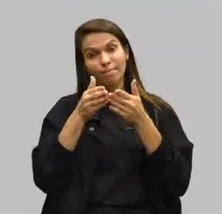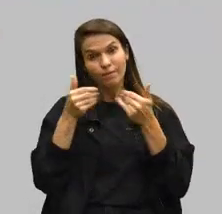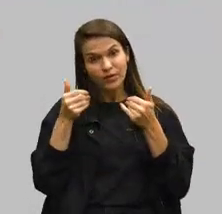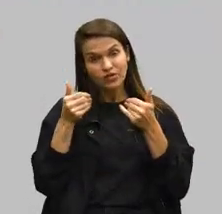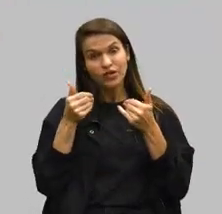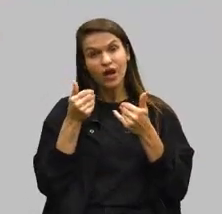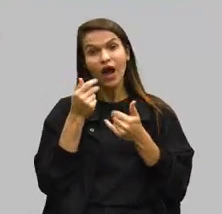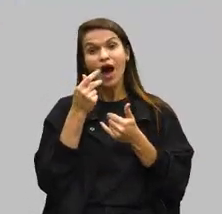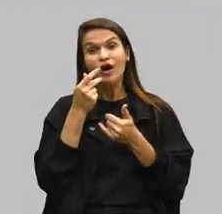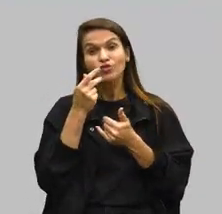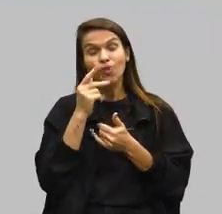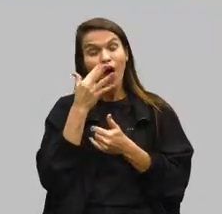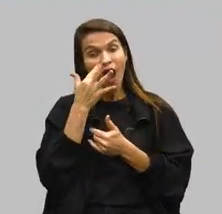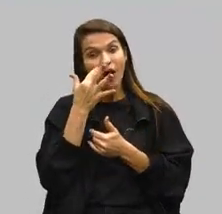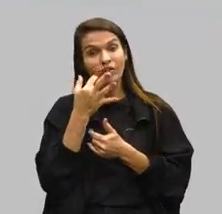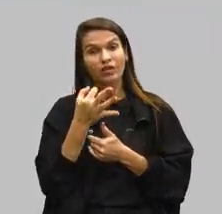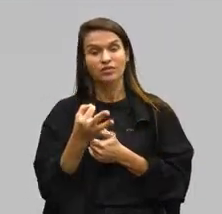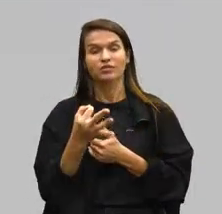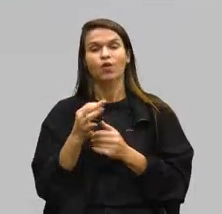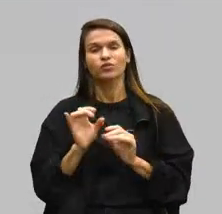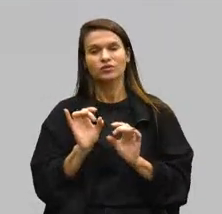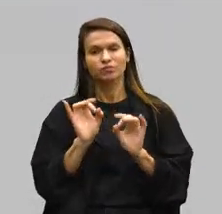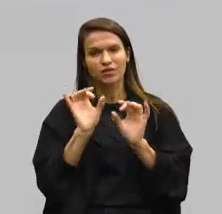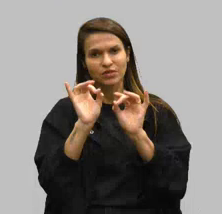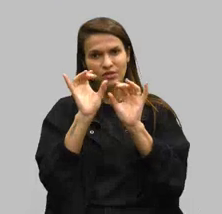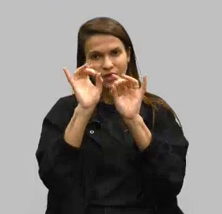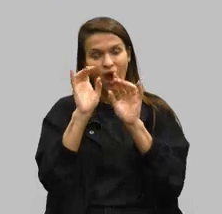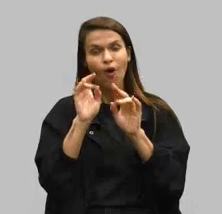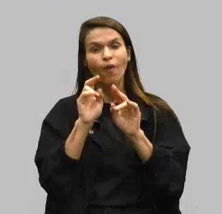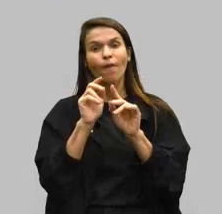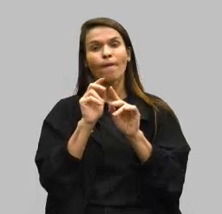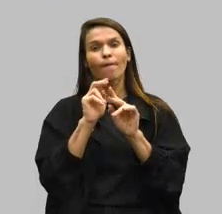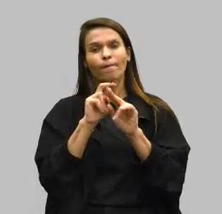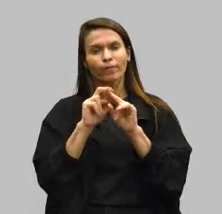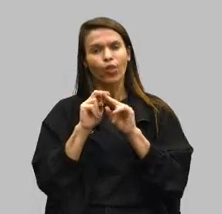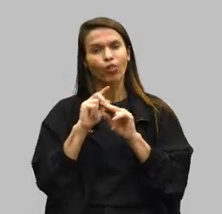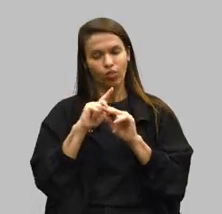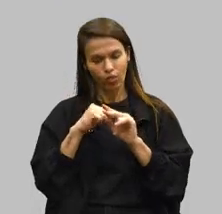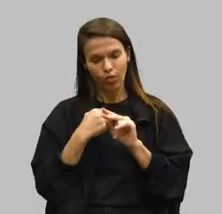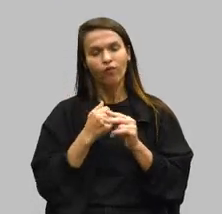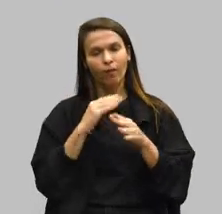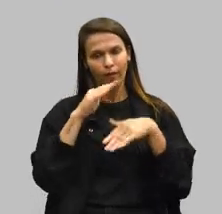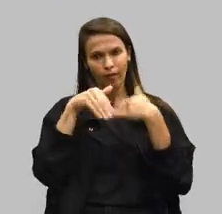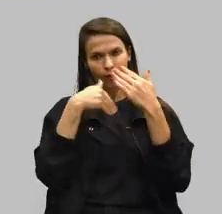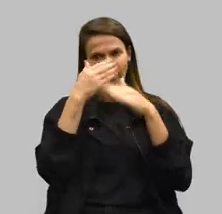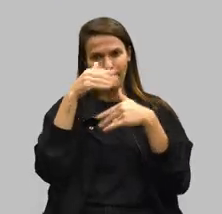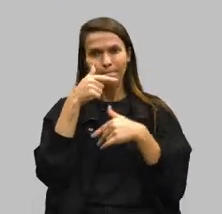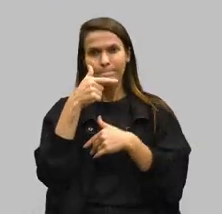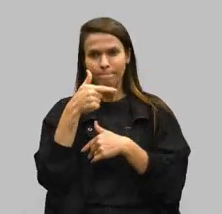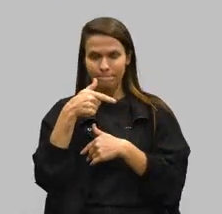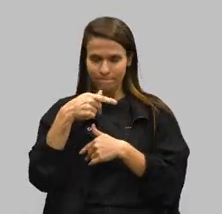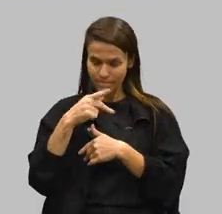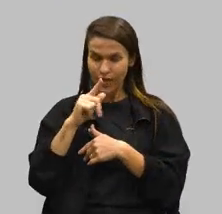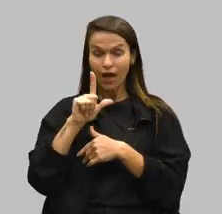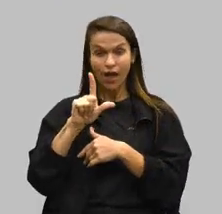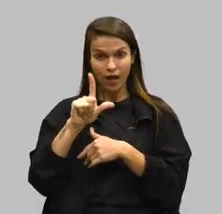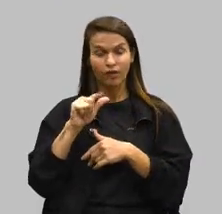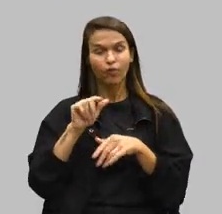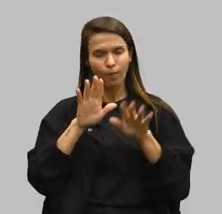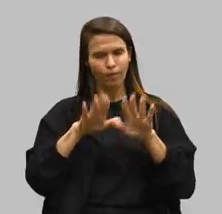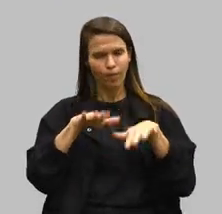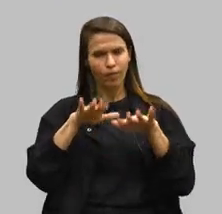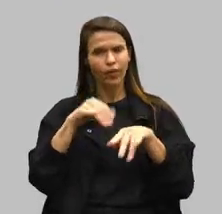sua atenção especial porque nós vamos avançar com o PL eu tenho certeza Estamos fazendo um movimento